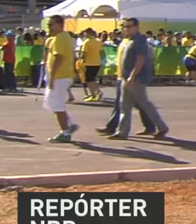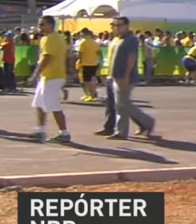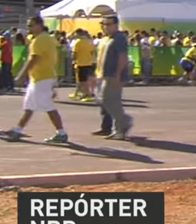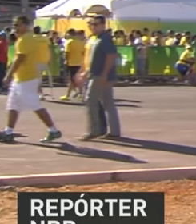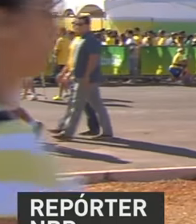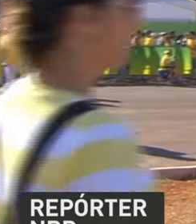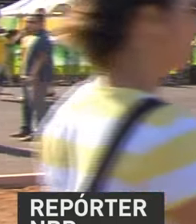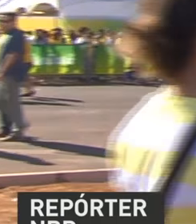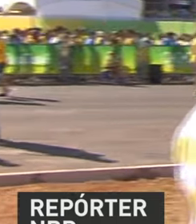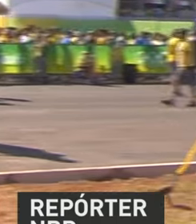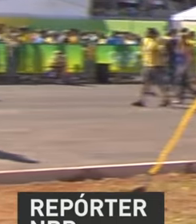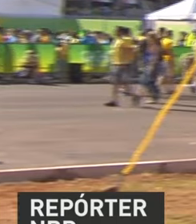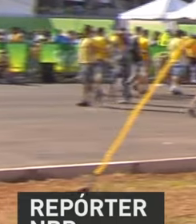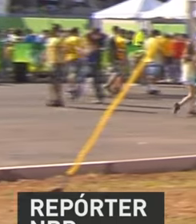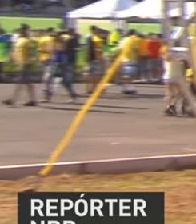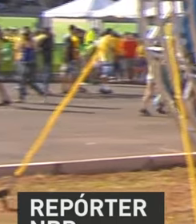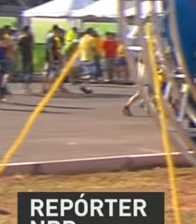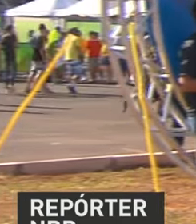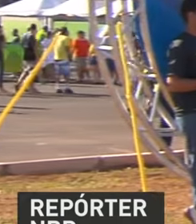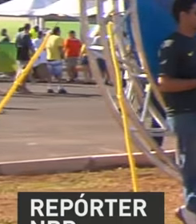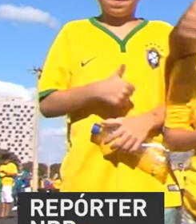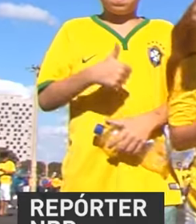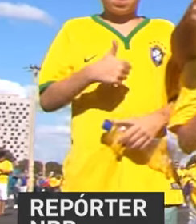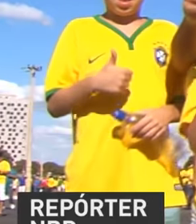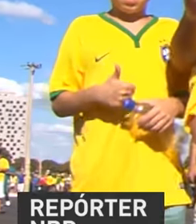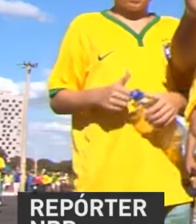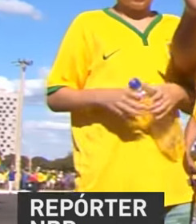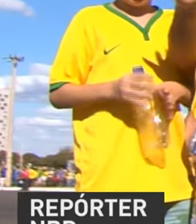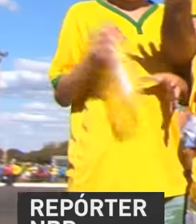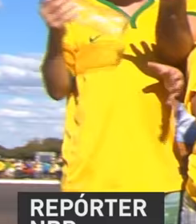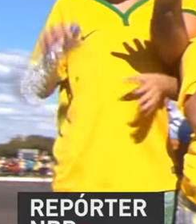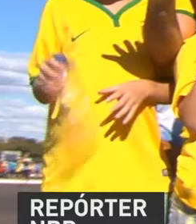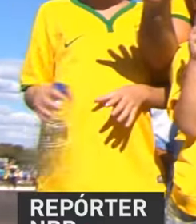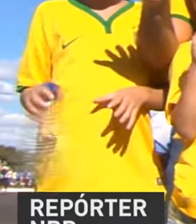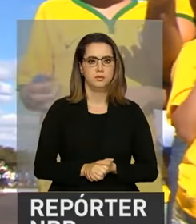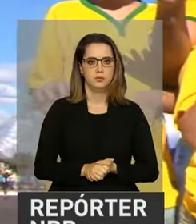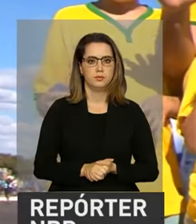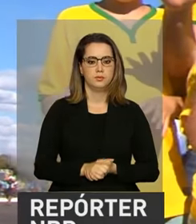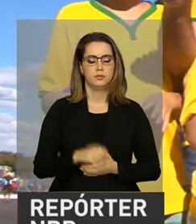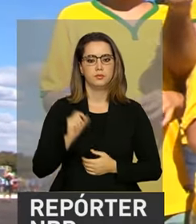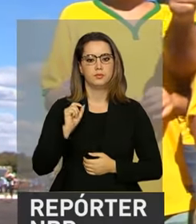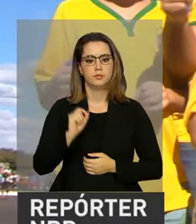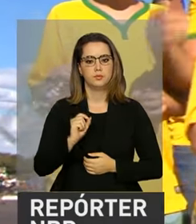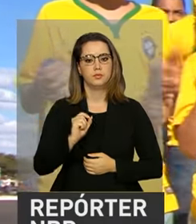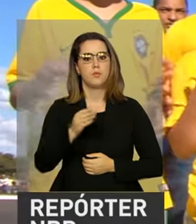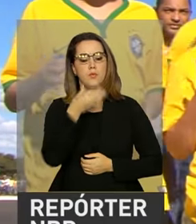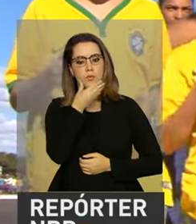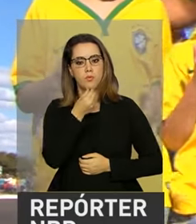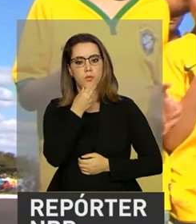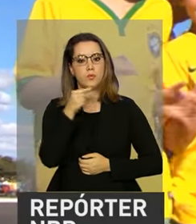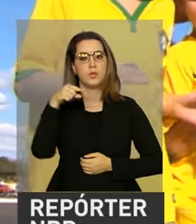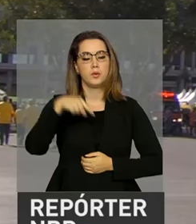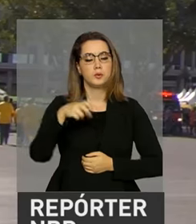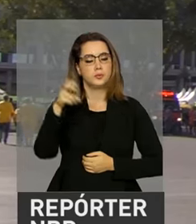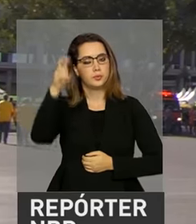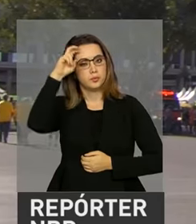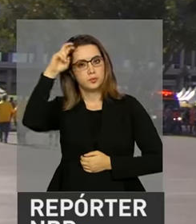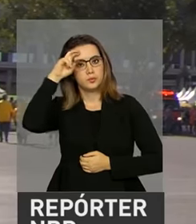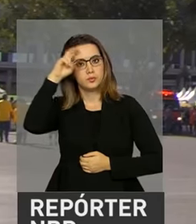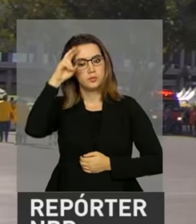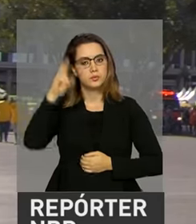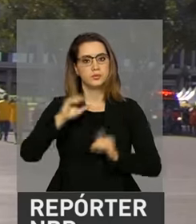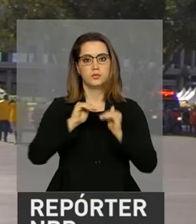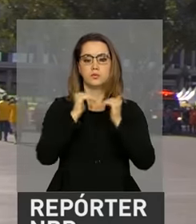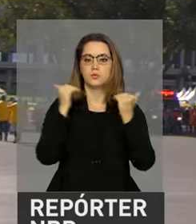de futebol durante o os jogos olímpicos E paralímpicos a estreia da seleção brasileira masculina nos jogos foi nesta quinta-feira no